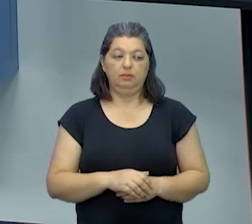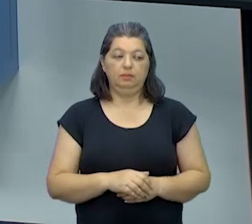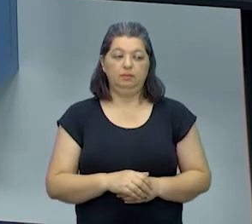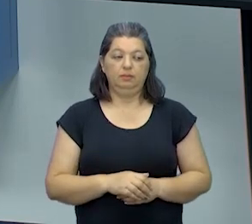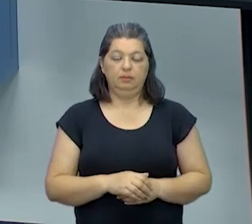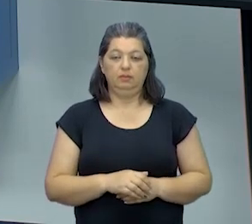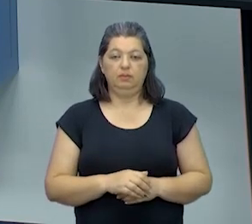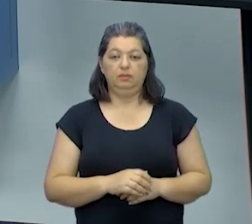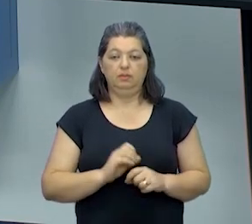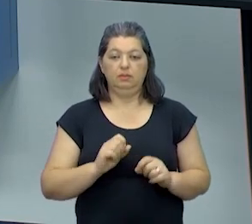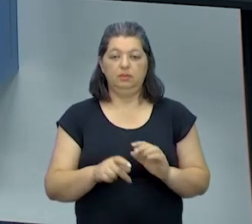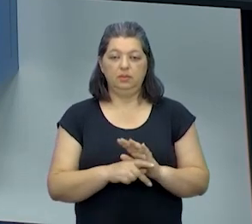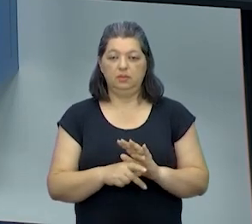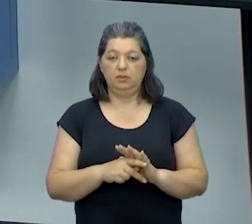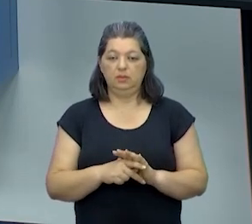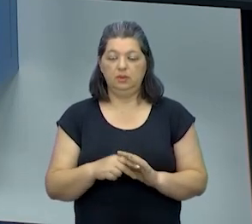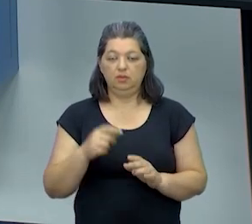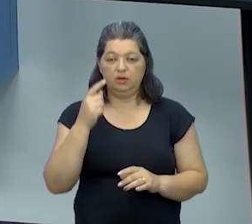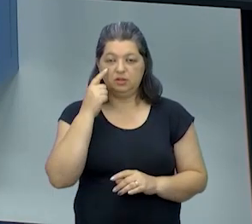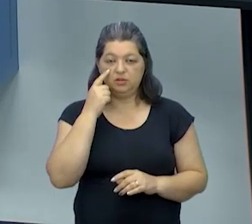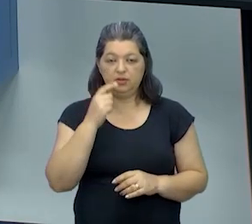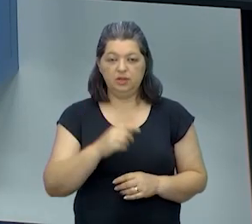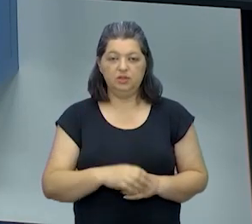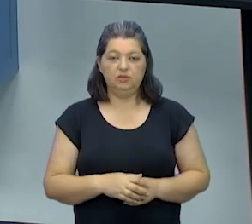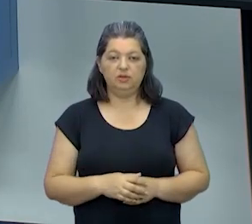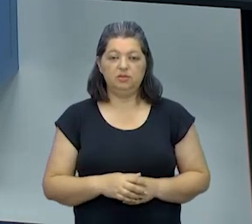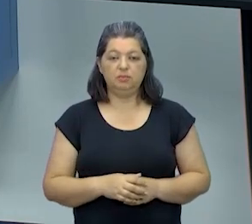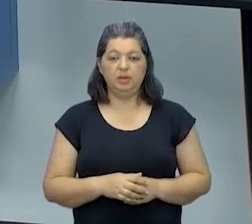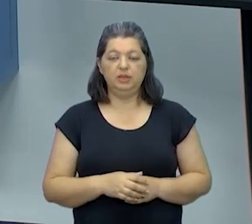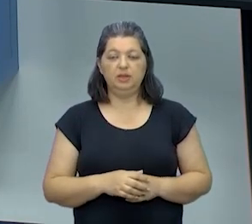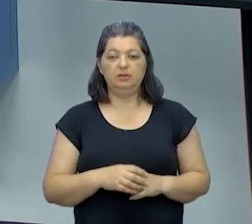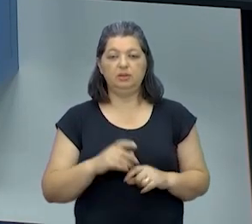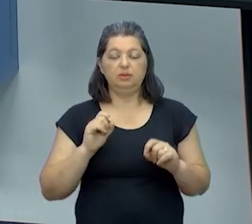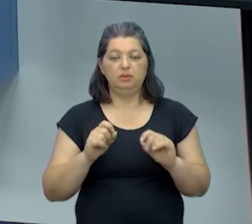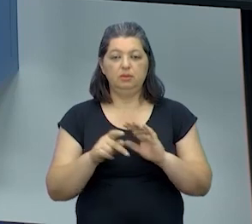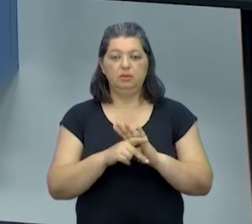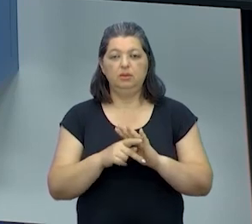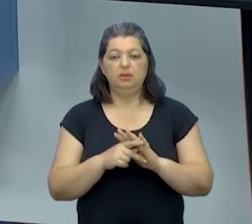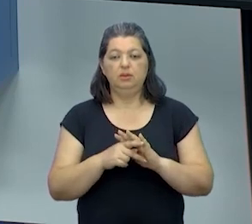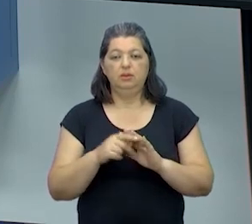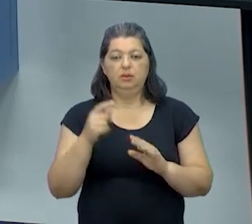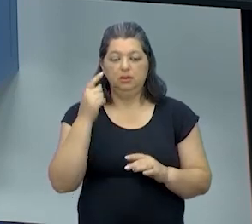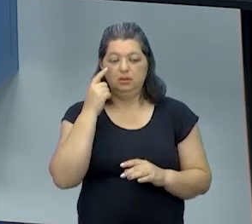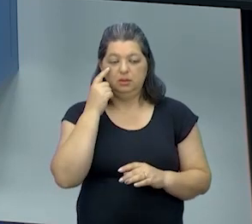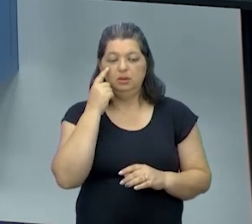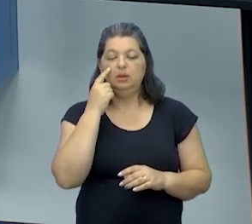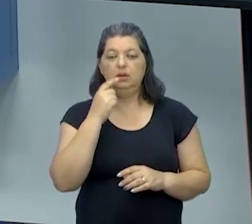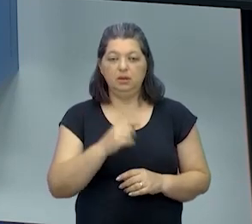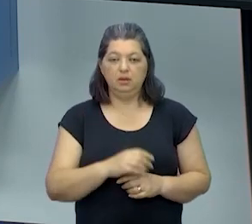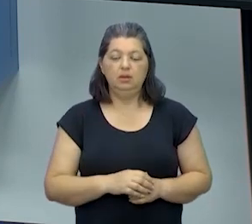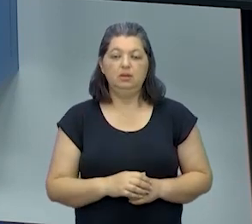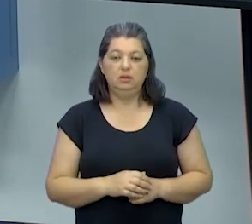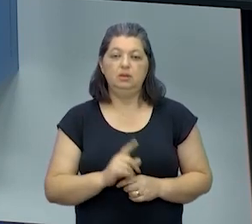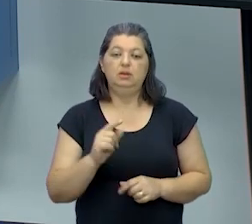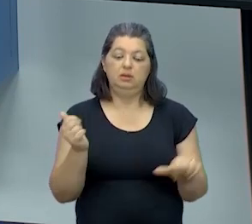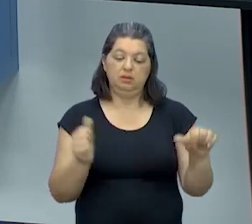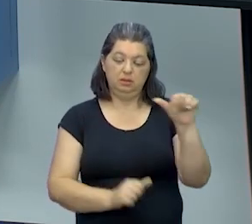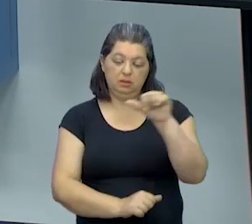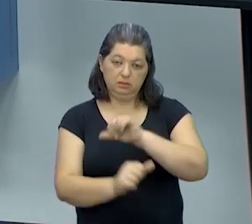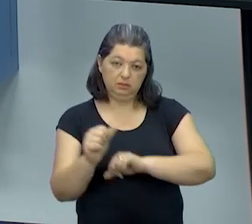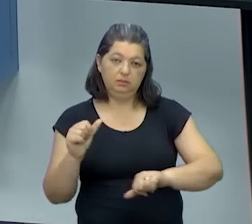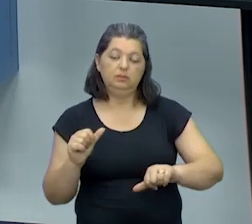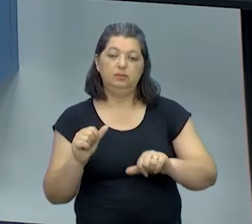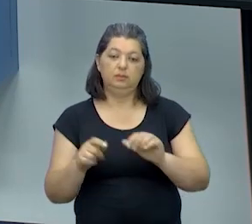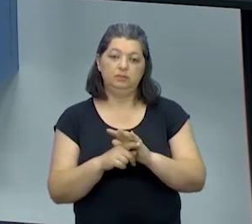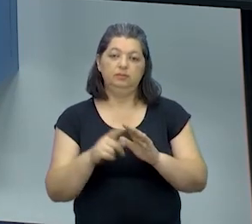vezes, ele não é biodegradável, ou seja, ele não é degradado por micro-organismos e aí ele vai sofrer o mesmo tempo de decomposição